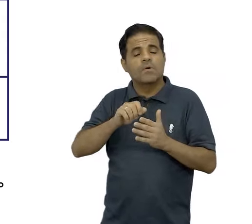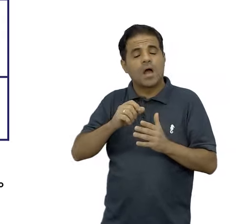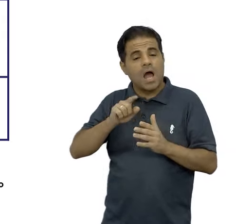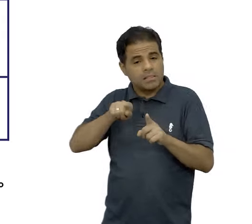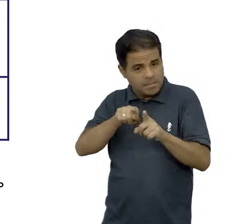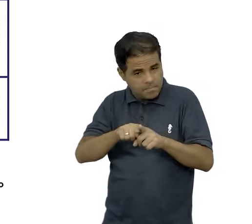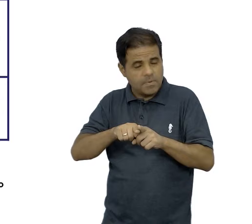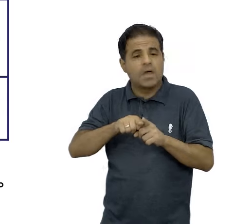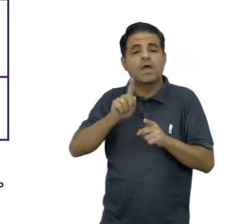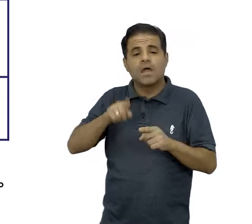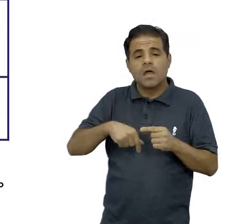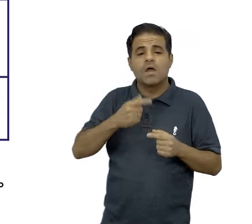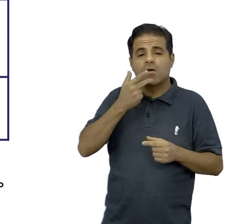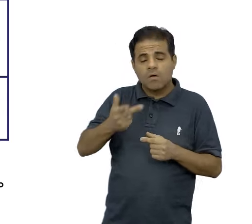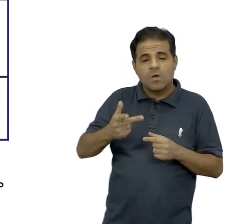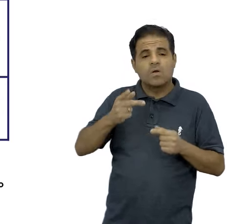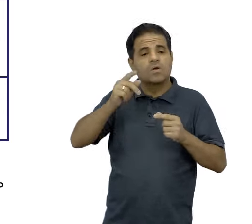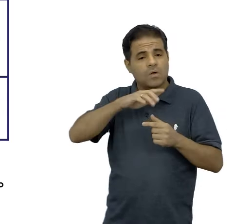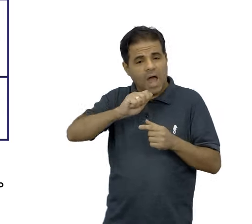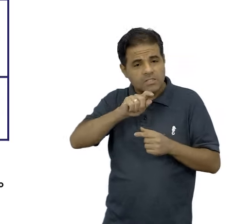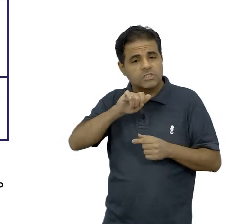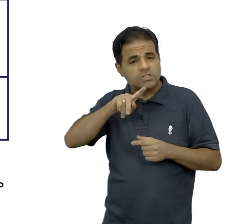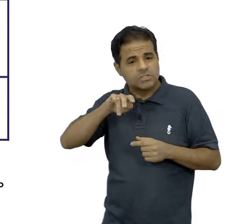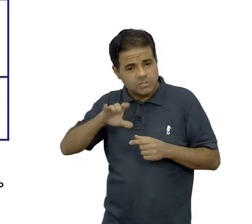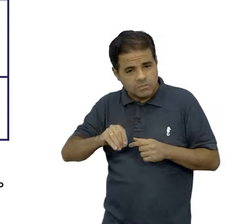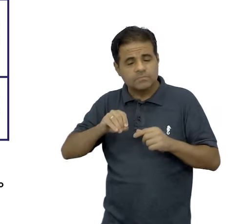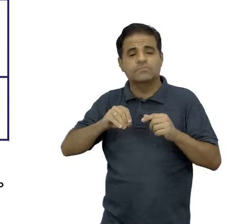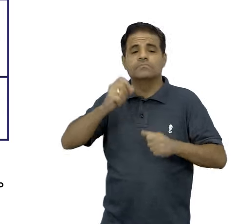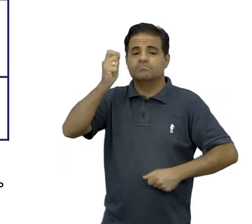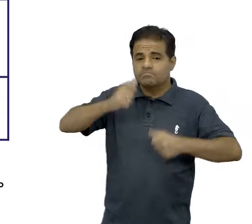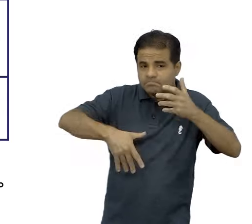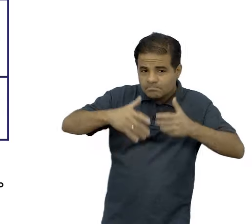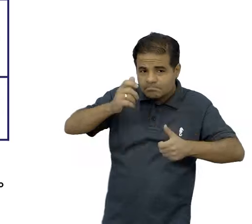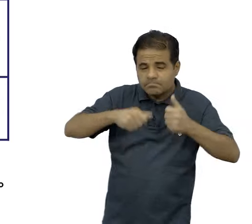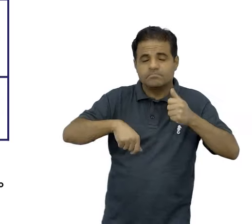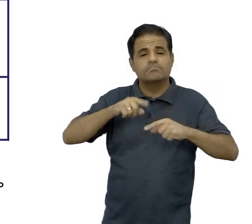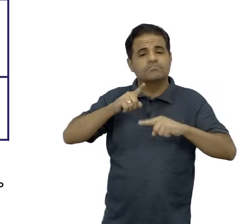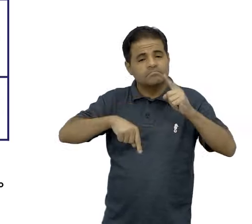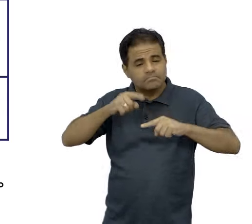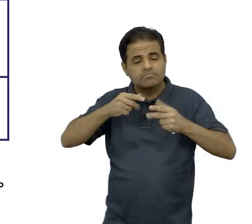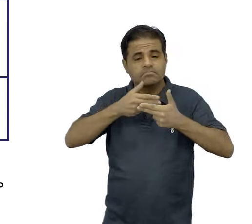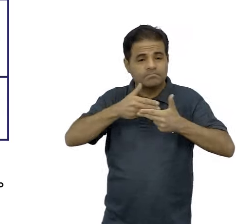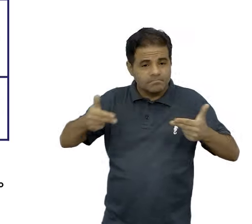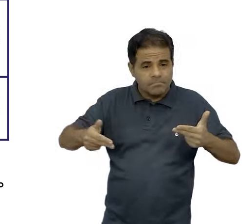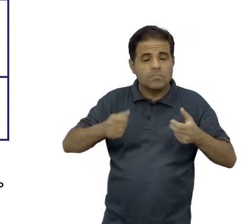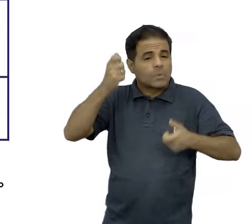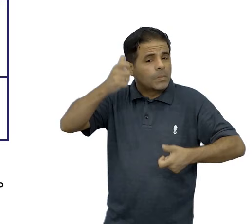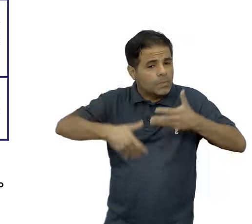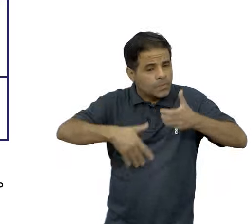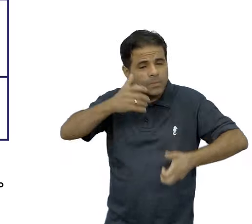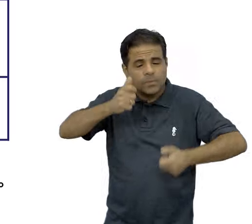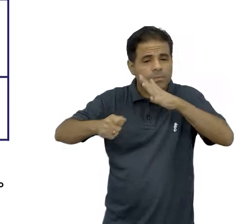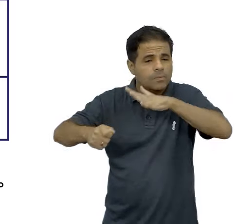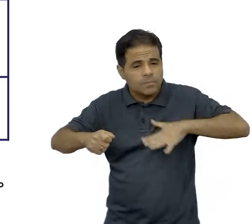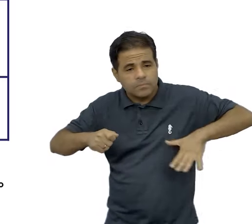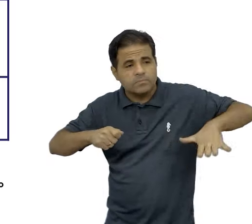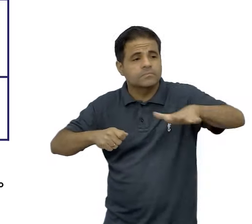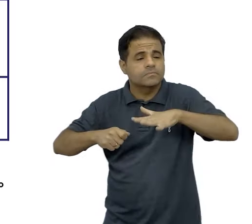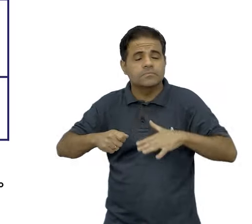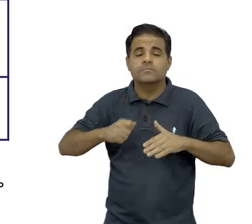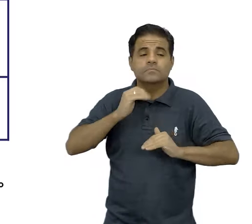né? Ou seja, lembrando, o campo aditivo são as operações de adição e subtração, onde as crianças